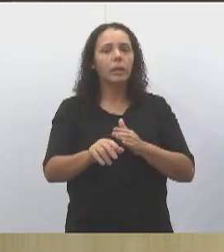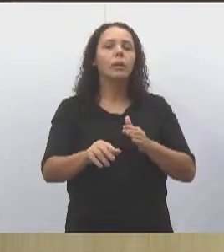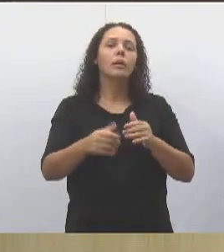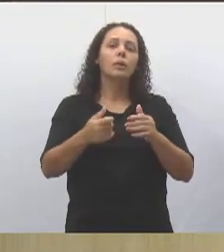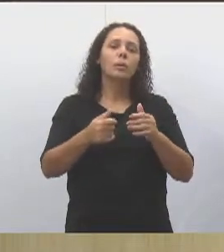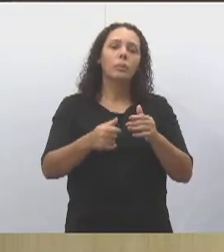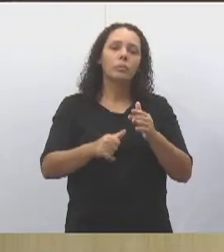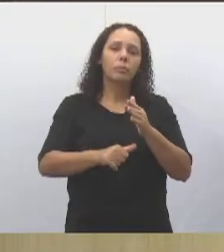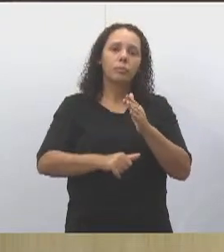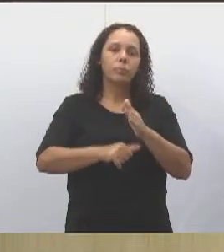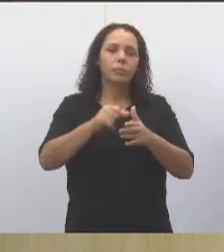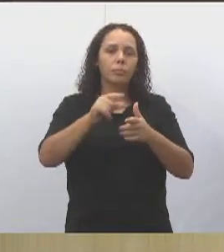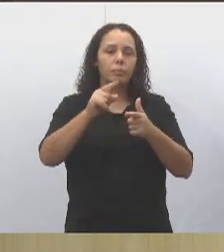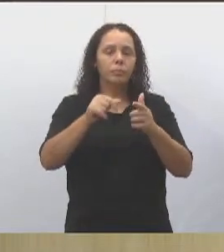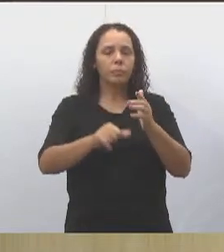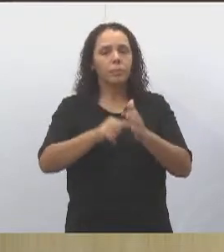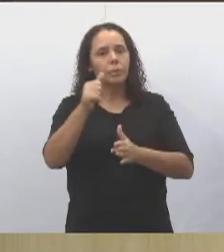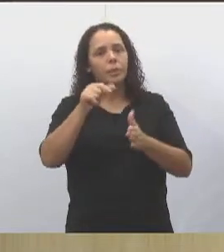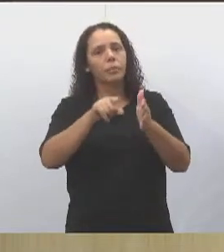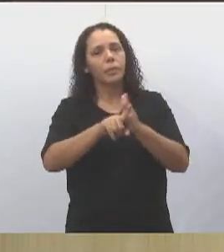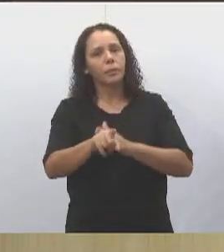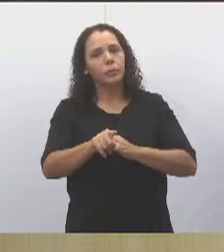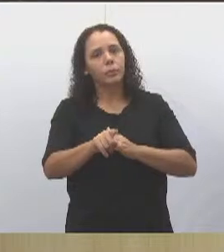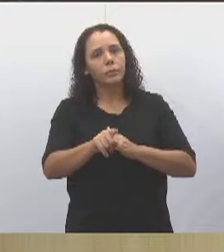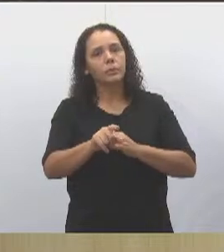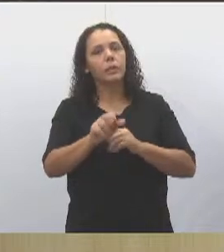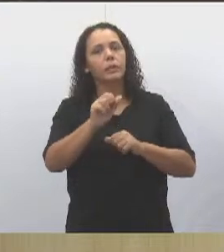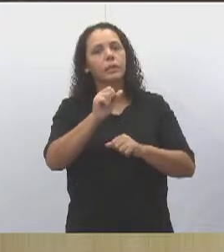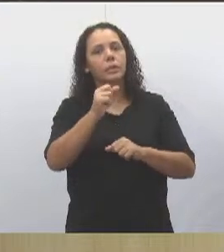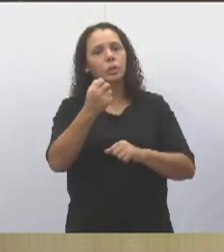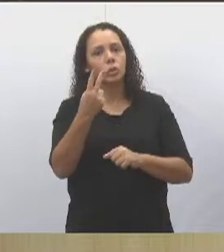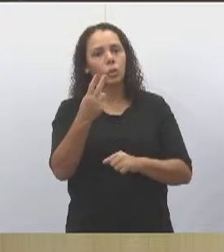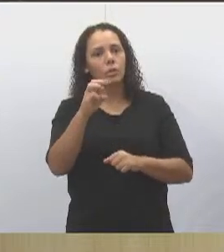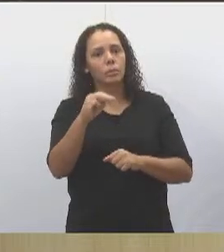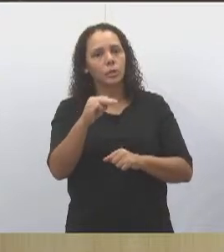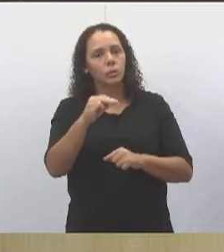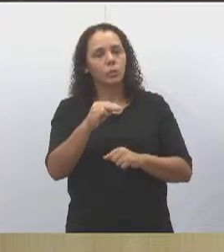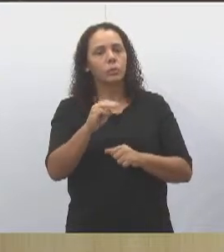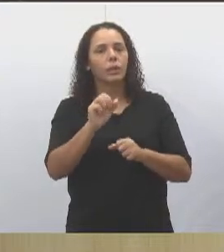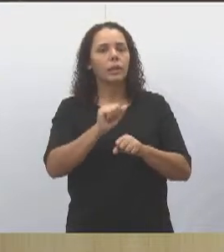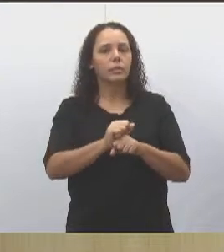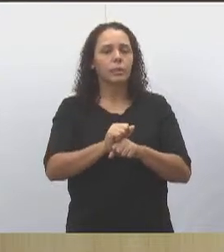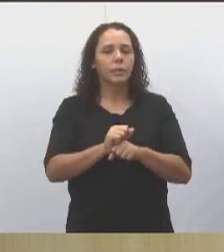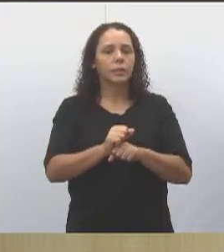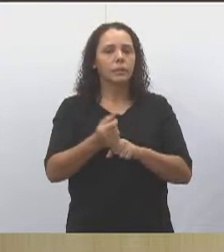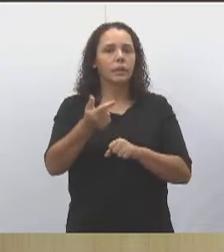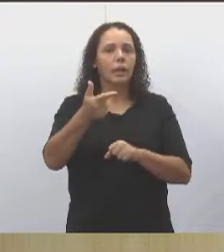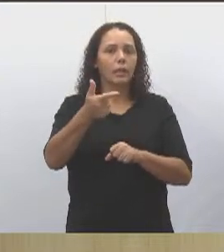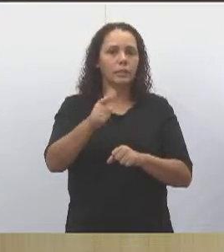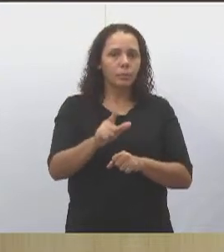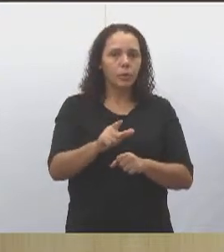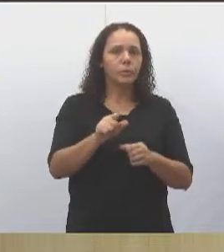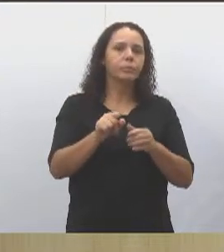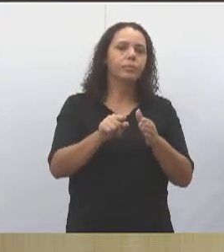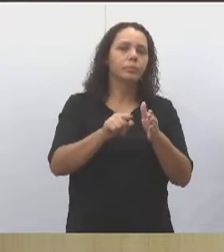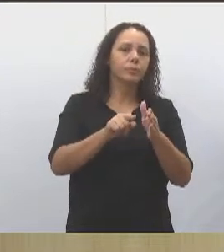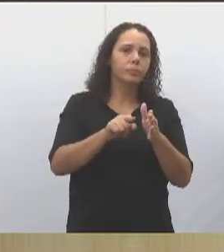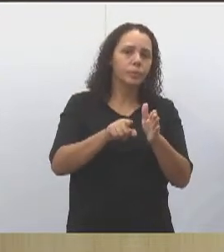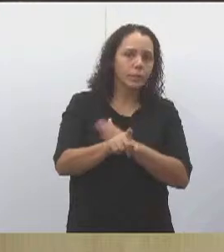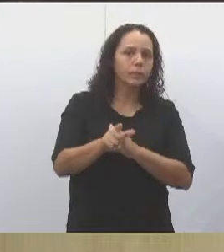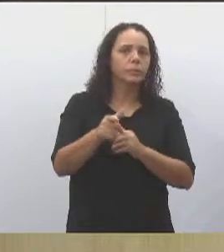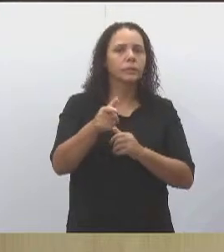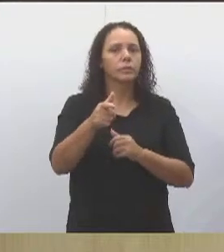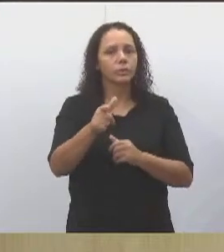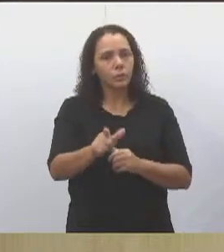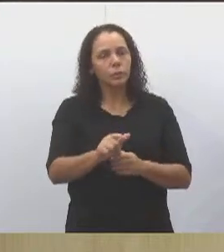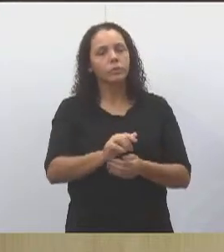nova pergunta, deixa o próximo fazer e volta novamente depois. Pode ser? Para não ficar muita pergunta e muitas vezes o Guilherme